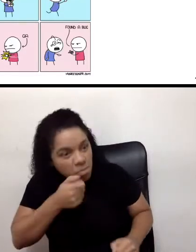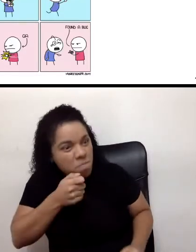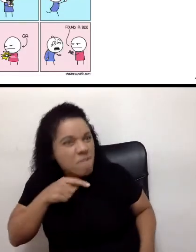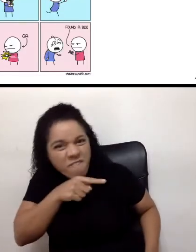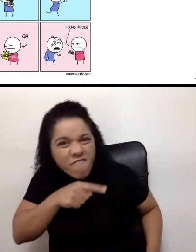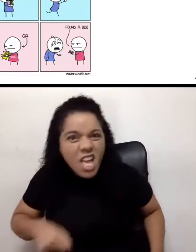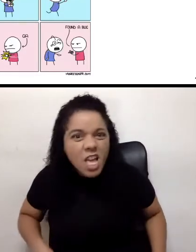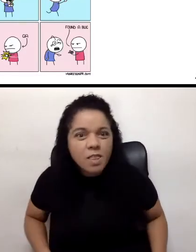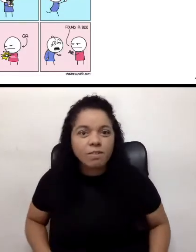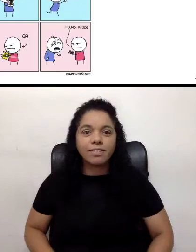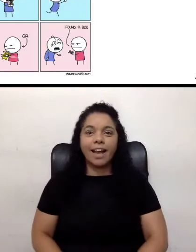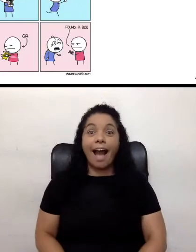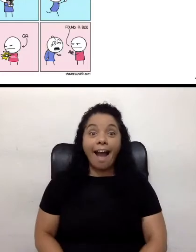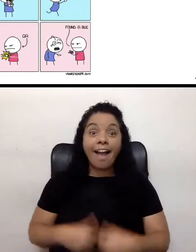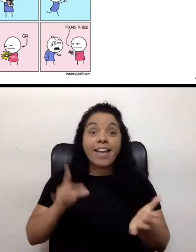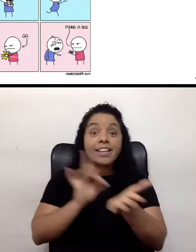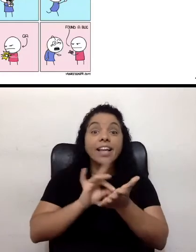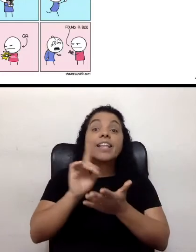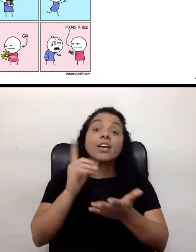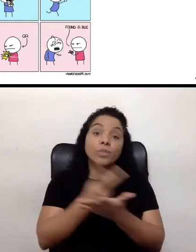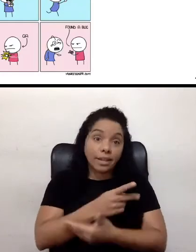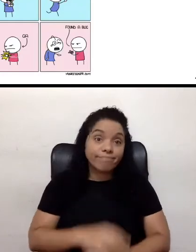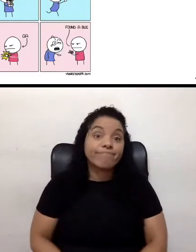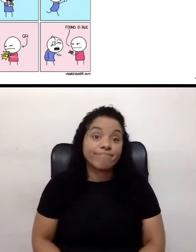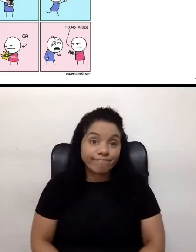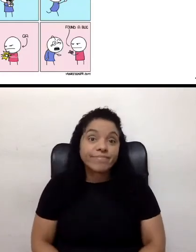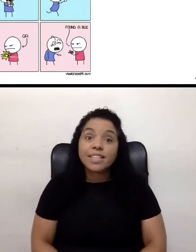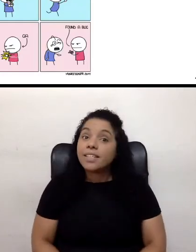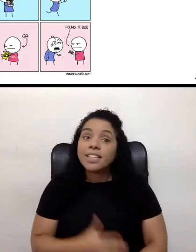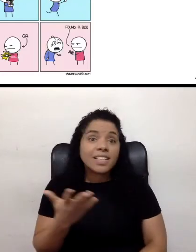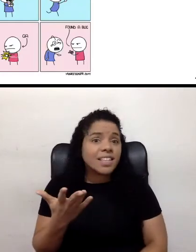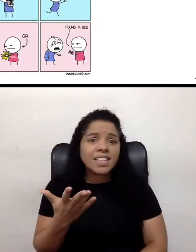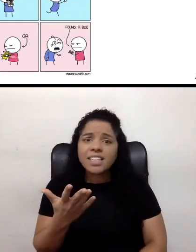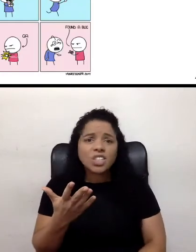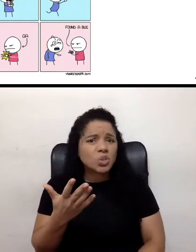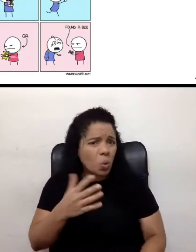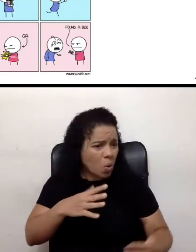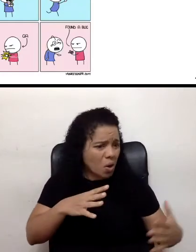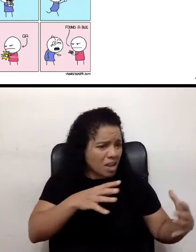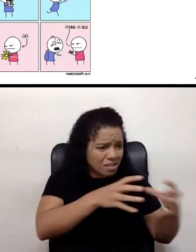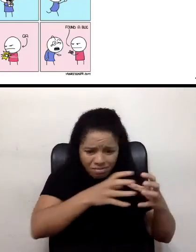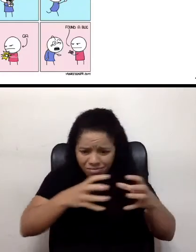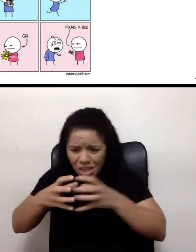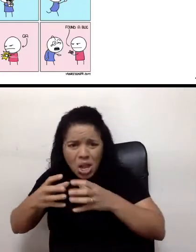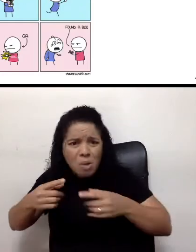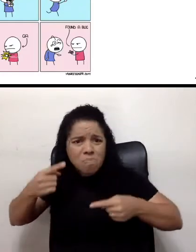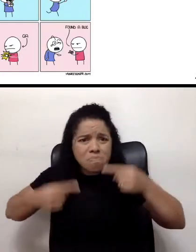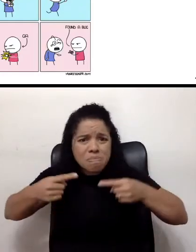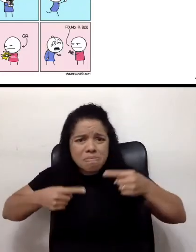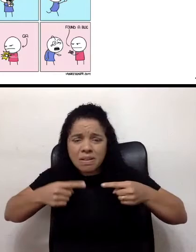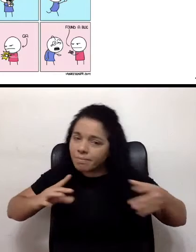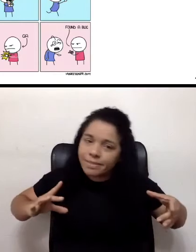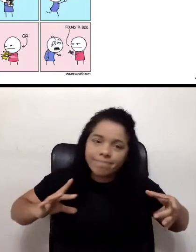feito. E, na realidade, gente, isso deveria ser um laço, isso deveria ser um apoio, isso deveria ser